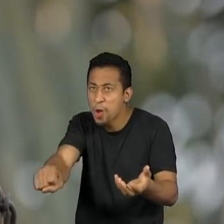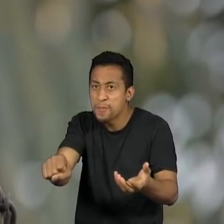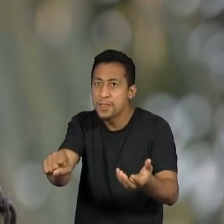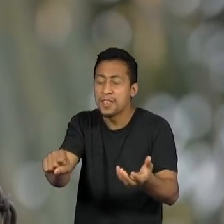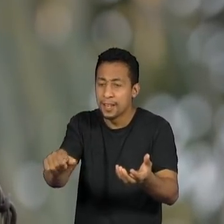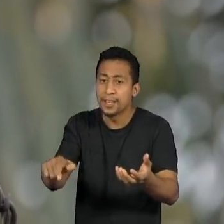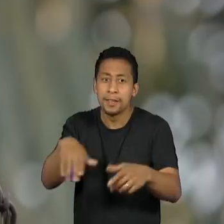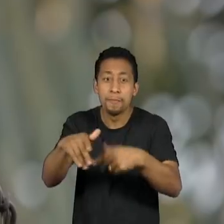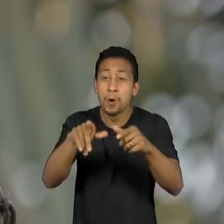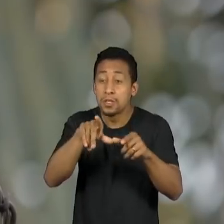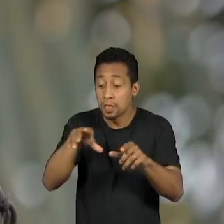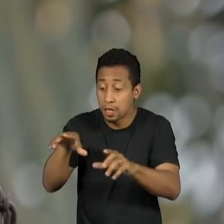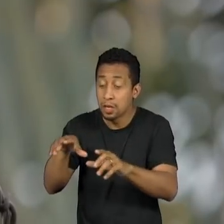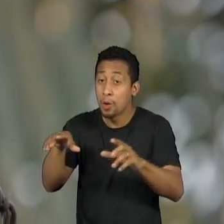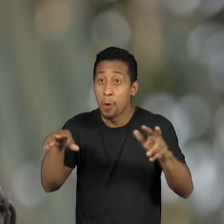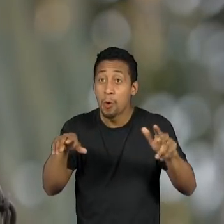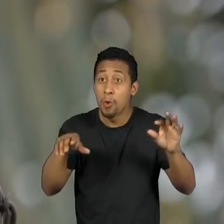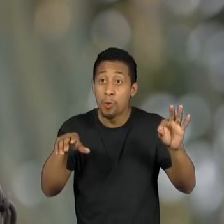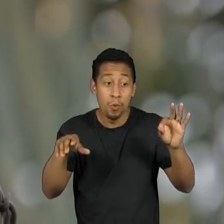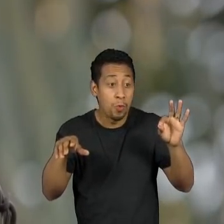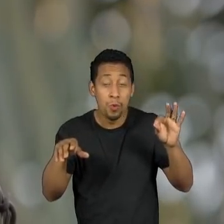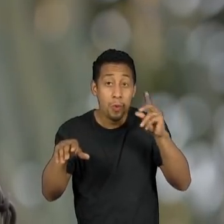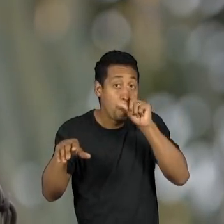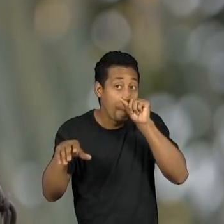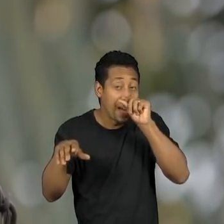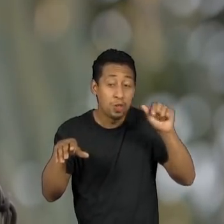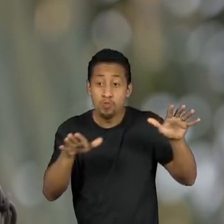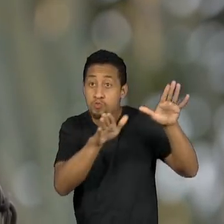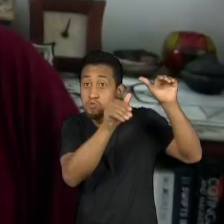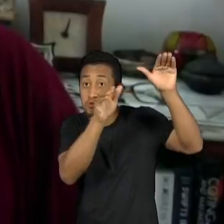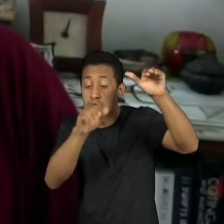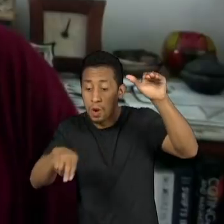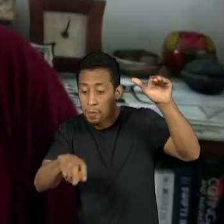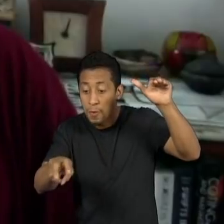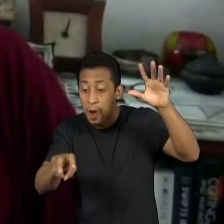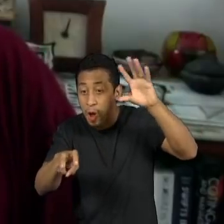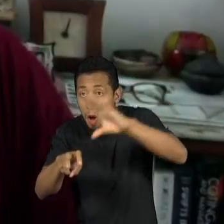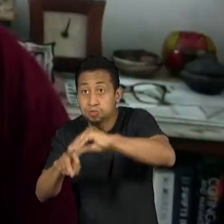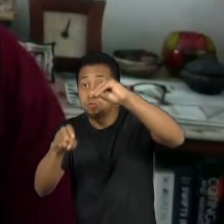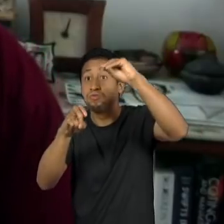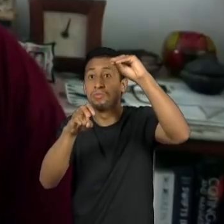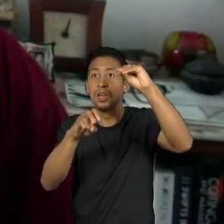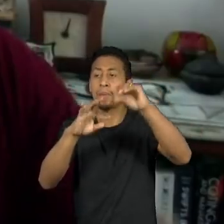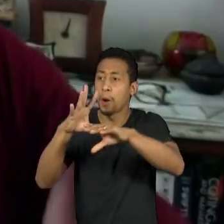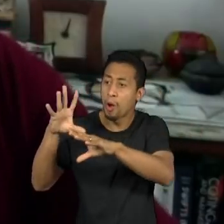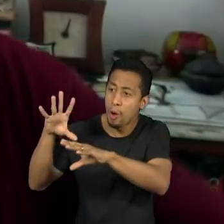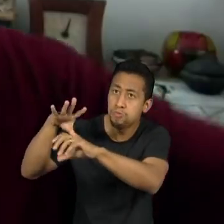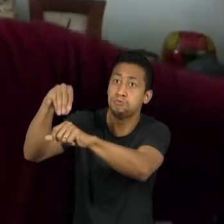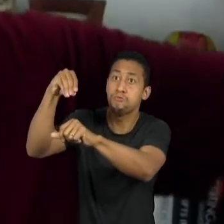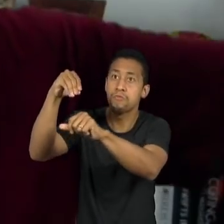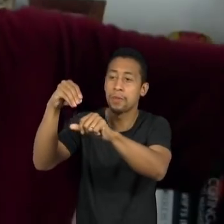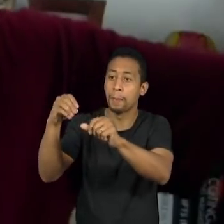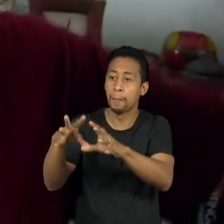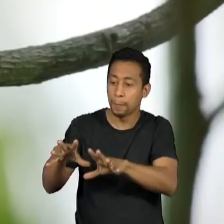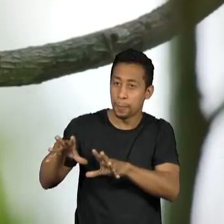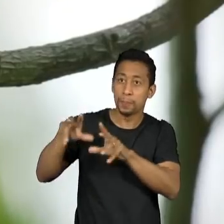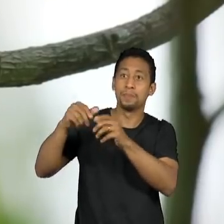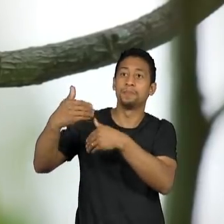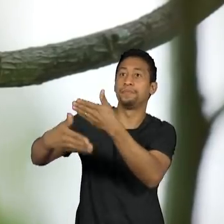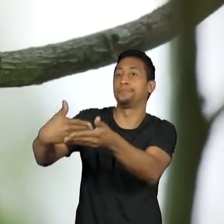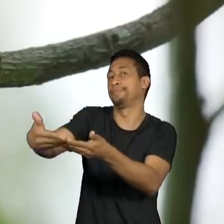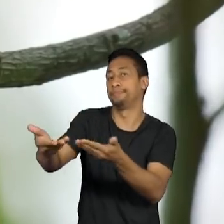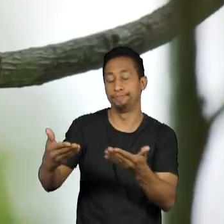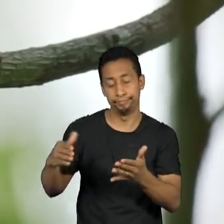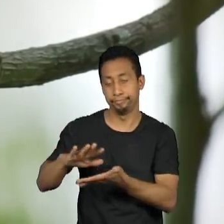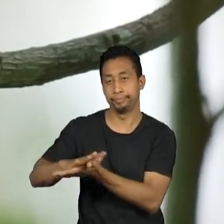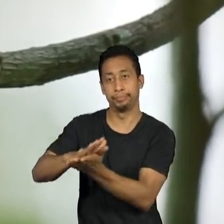vez por um pássaro, que depois é comido por um gavião, uma ave maior, que depois decompõe no solo e é puxado por outra planta.